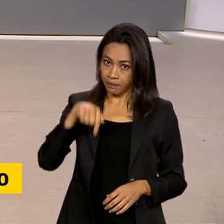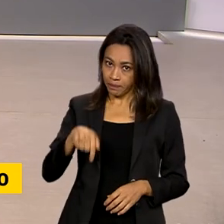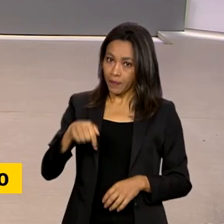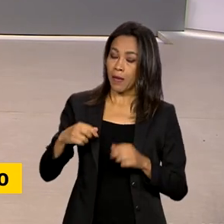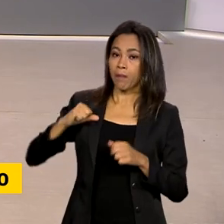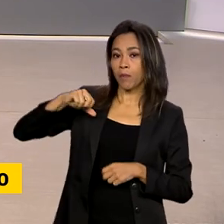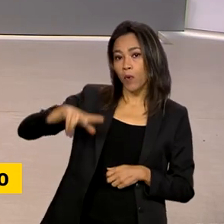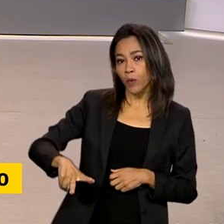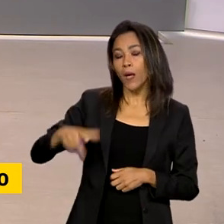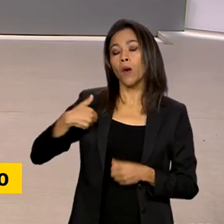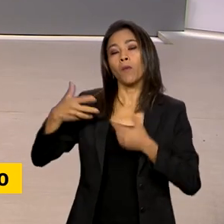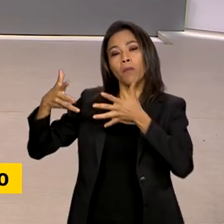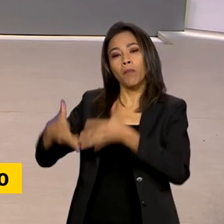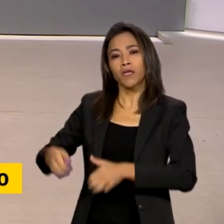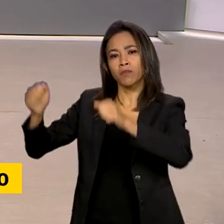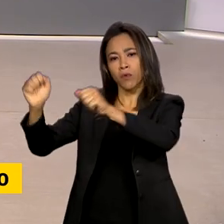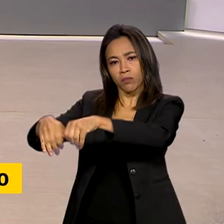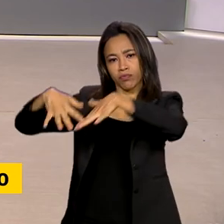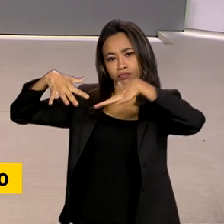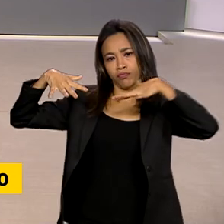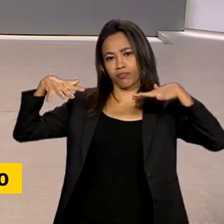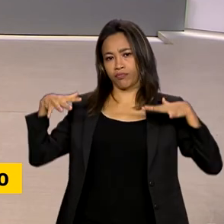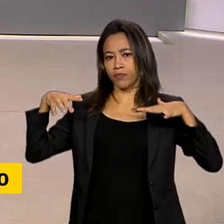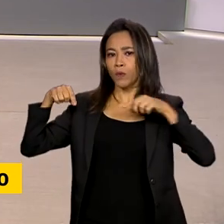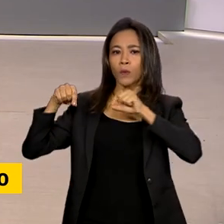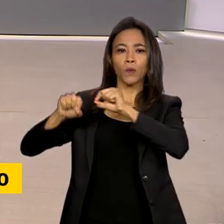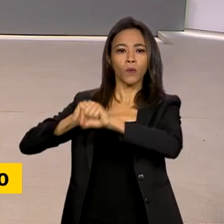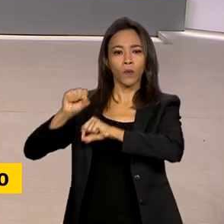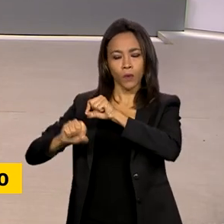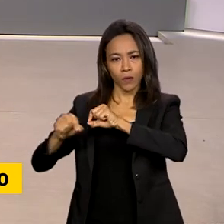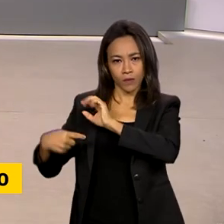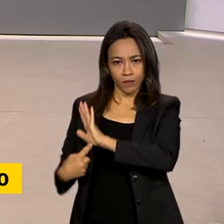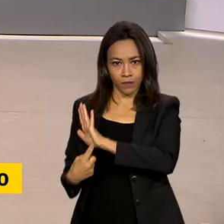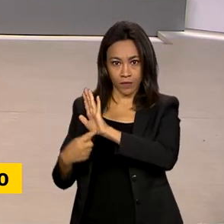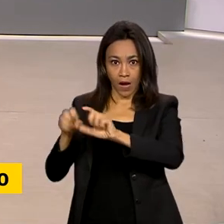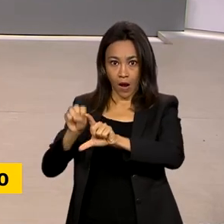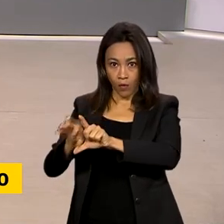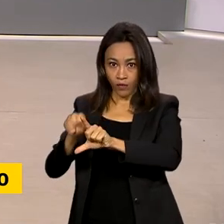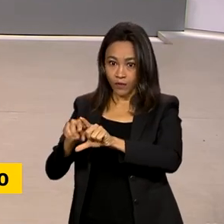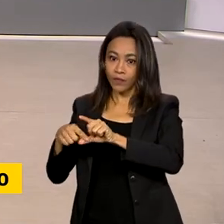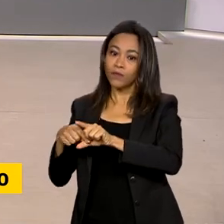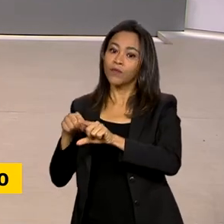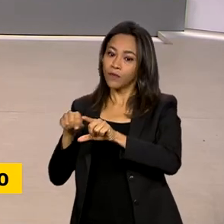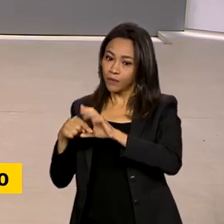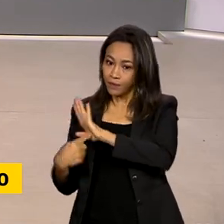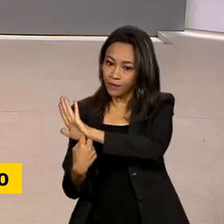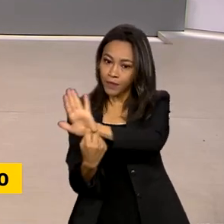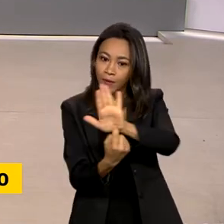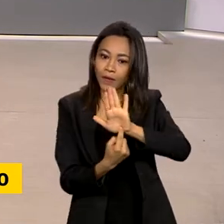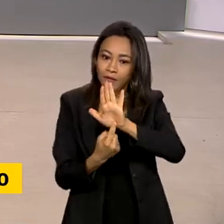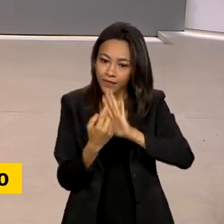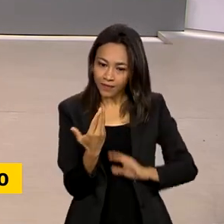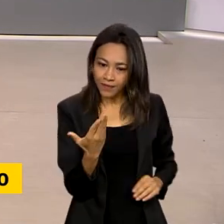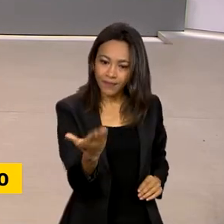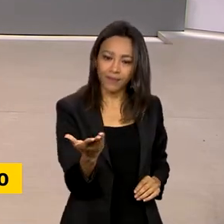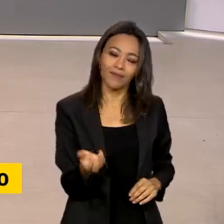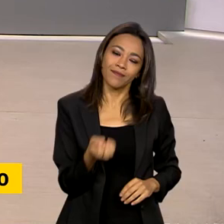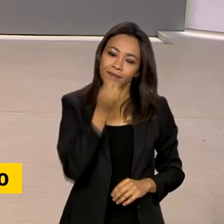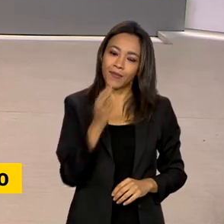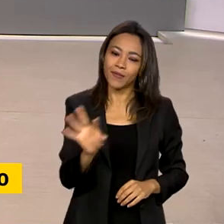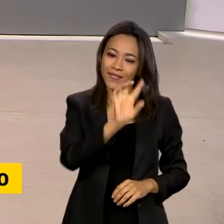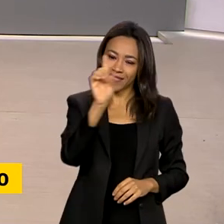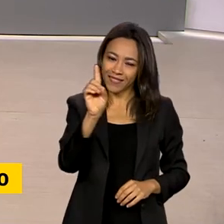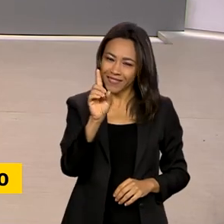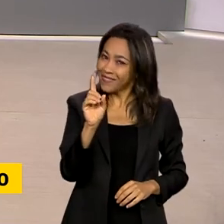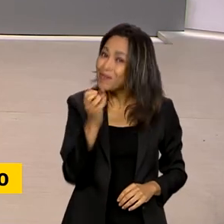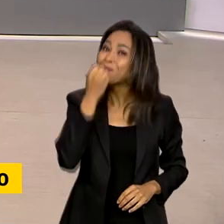cerimônia na Assembleia da República Portuguesa. Ao vivo, a repórter Gabriela Noronha tem mais informações. Bom dia, boa